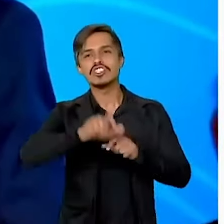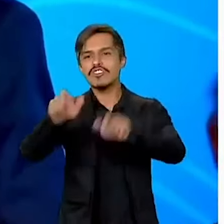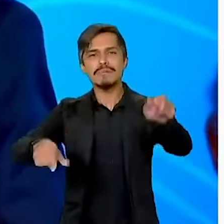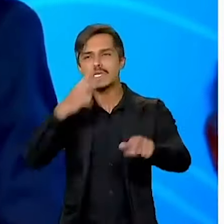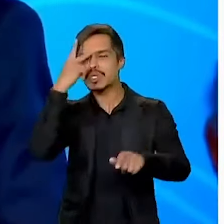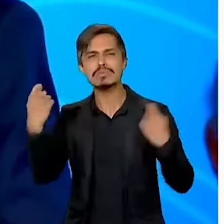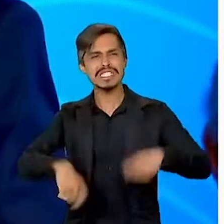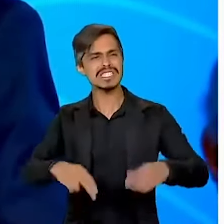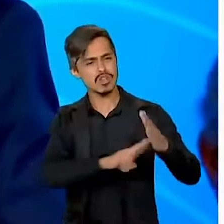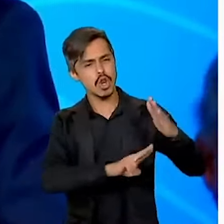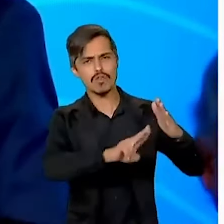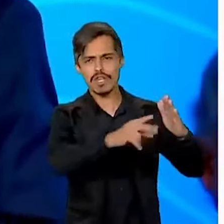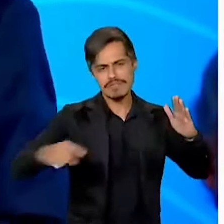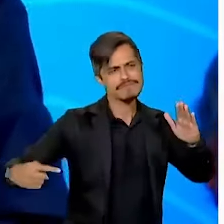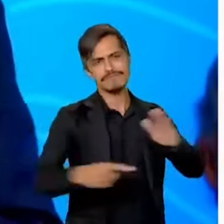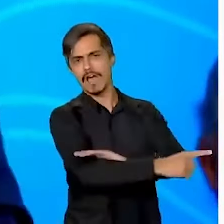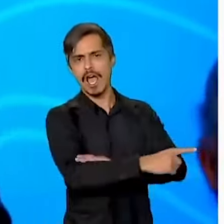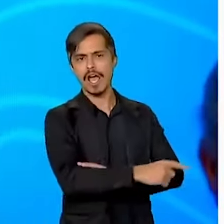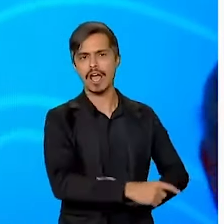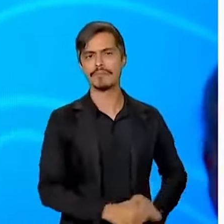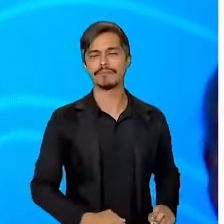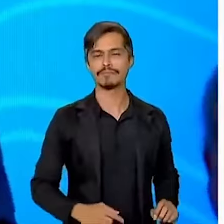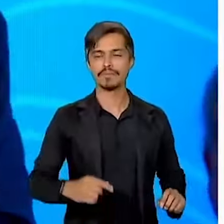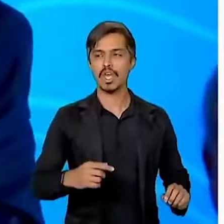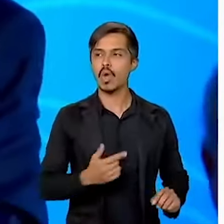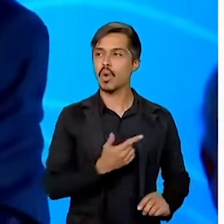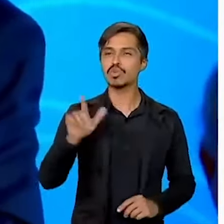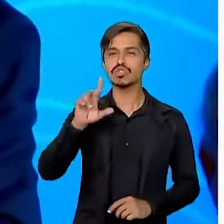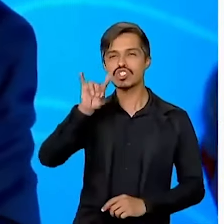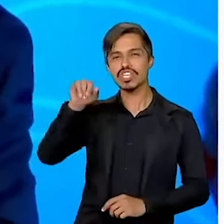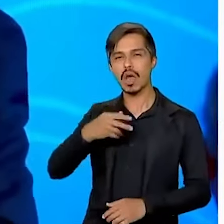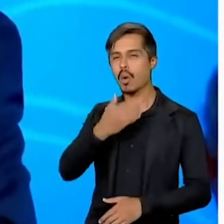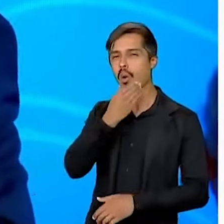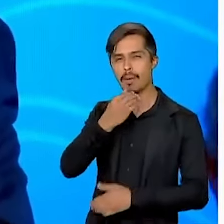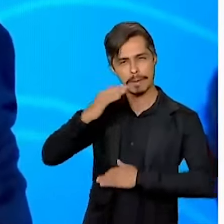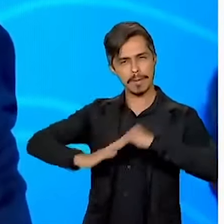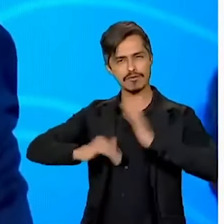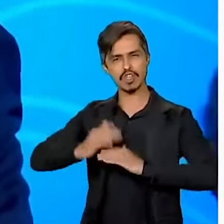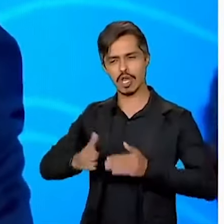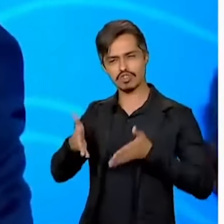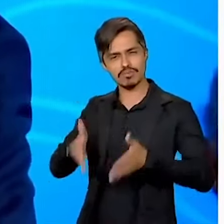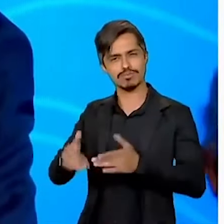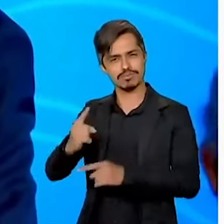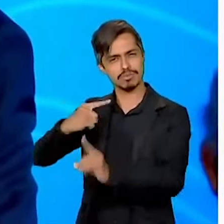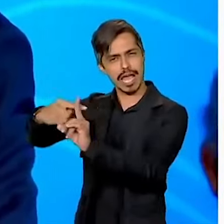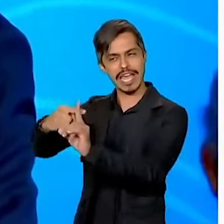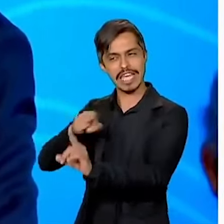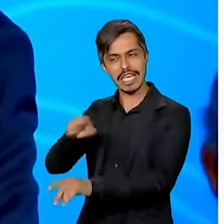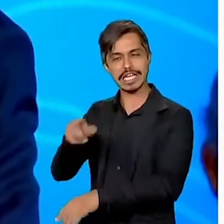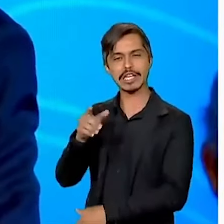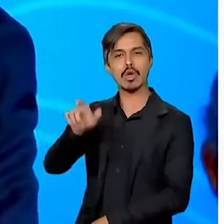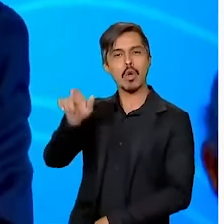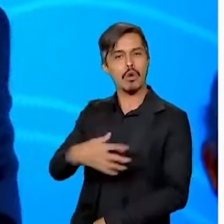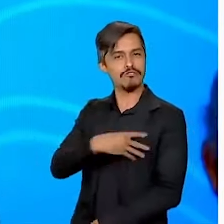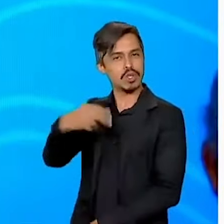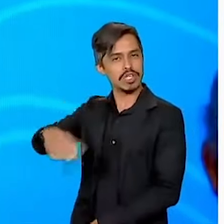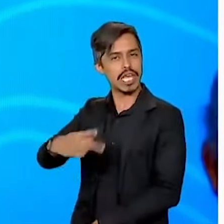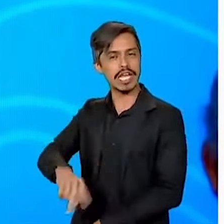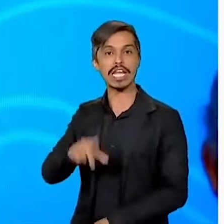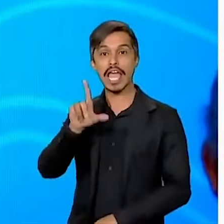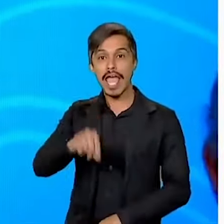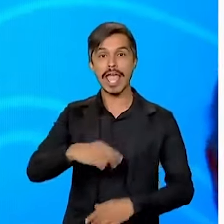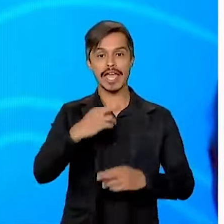universidade. Então, outro dia, eu encontrei um coveiro que o filho dele está se formando em diplomata. Coveiro